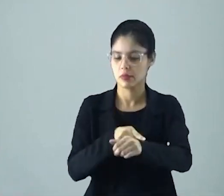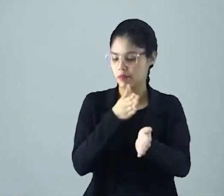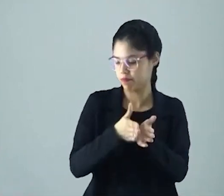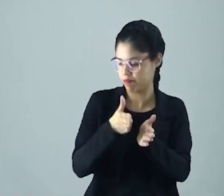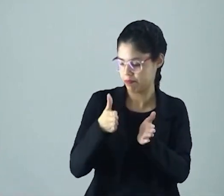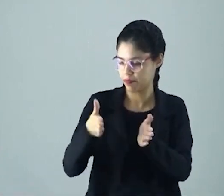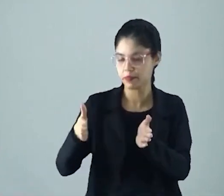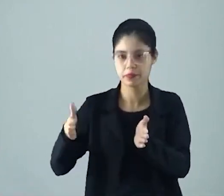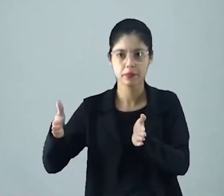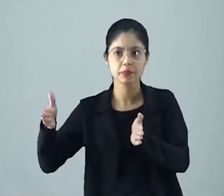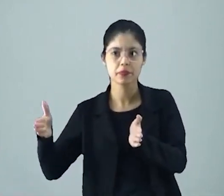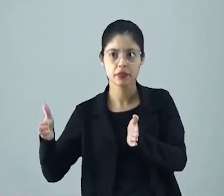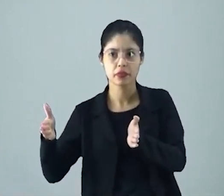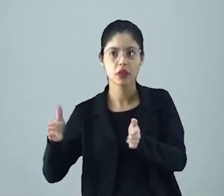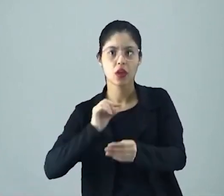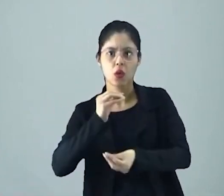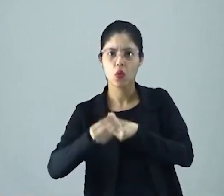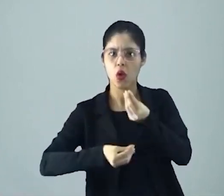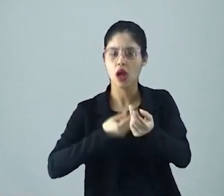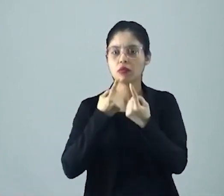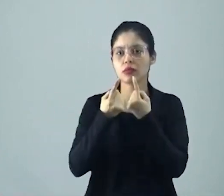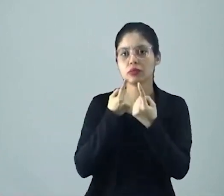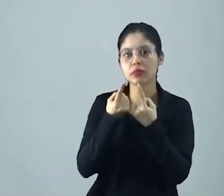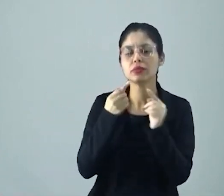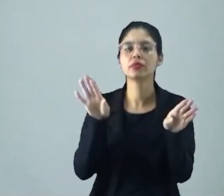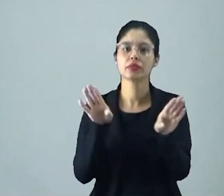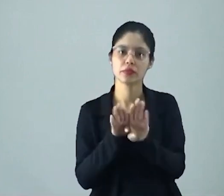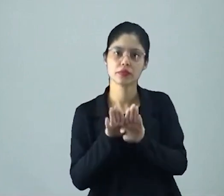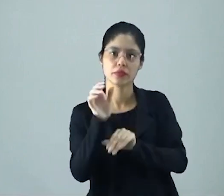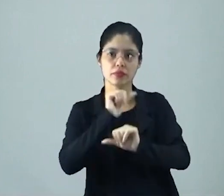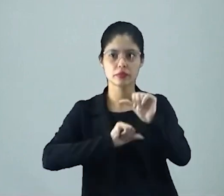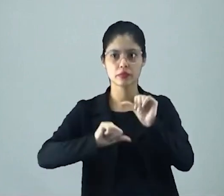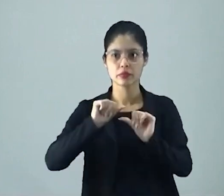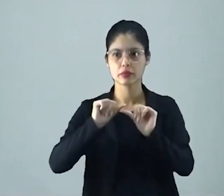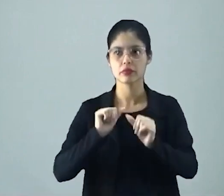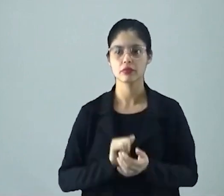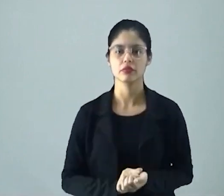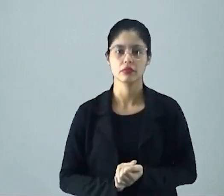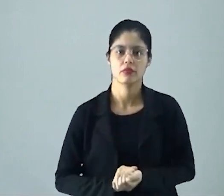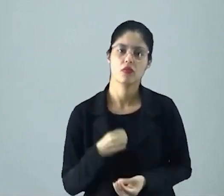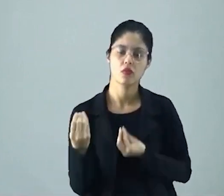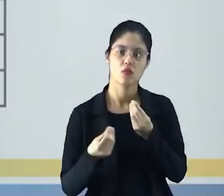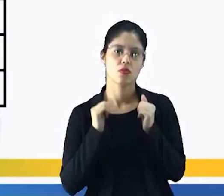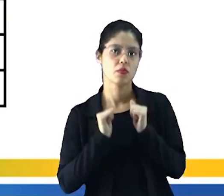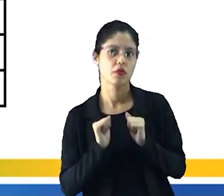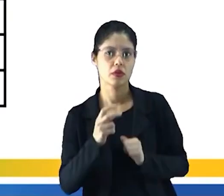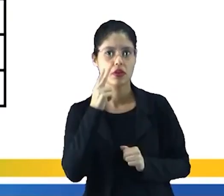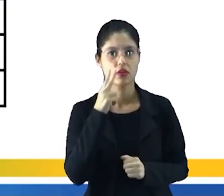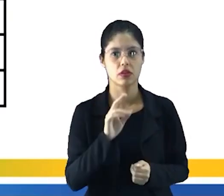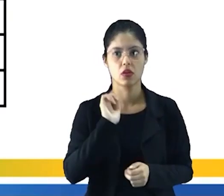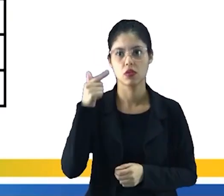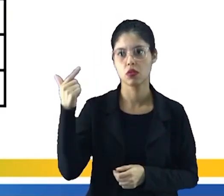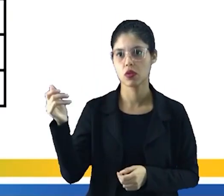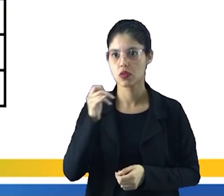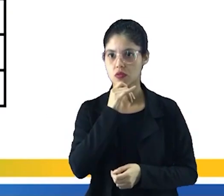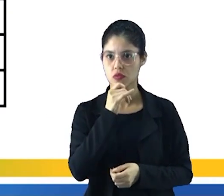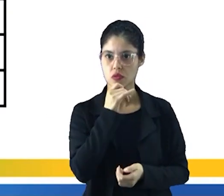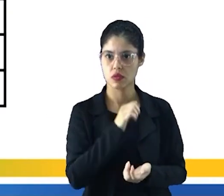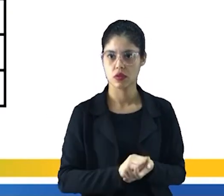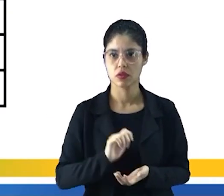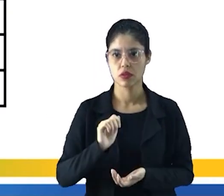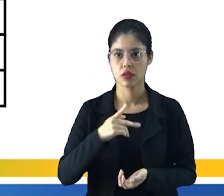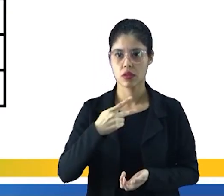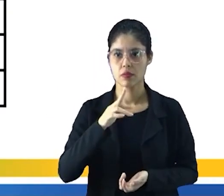vai passando e a forma de se comunicar também vai mudando com o tempo. Como vocês podem ver, temos outros exemplos